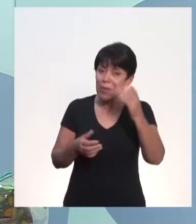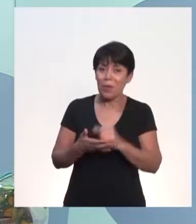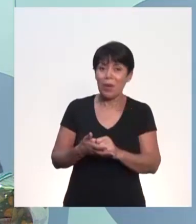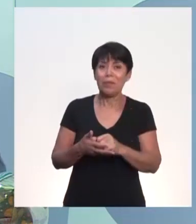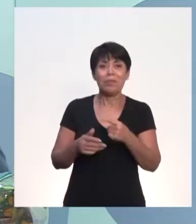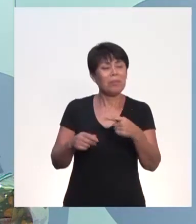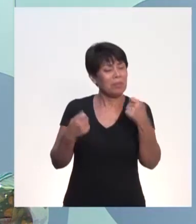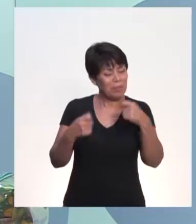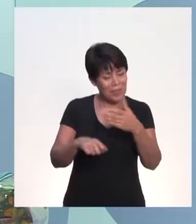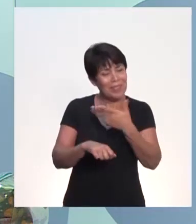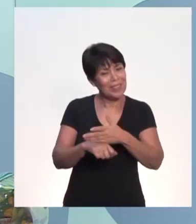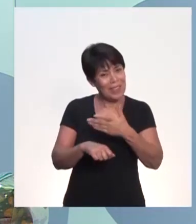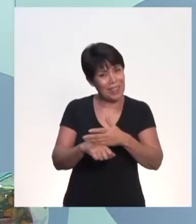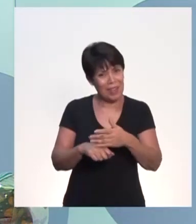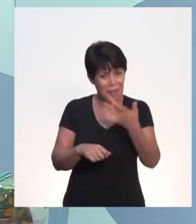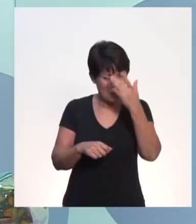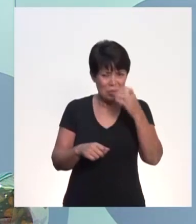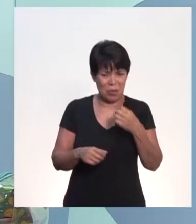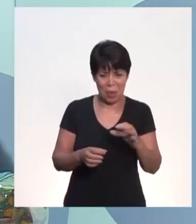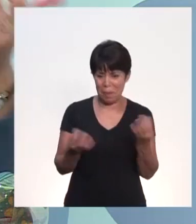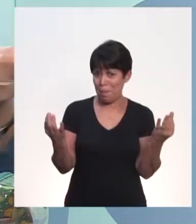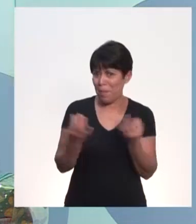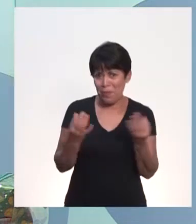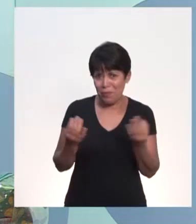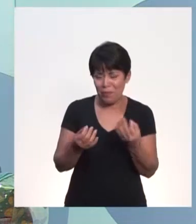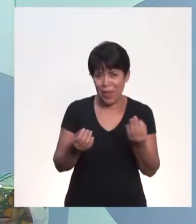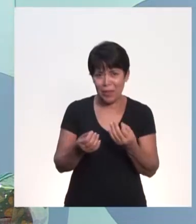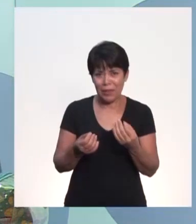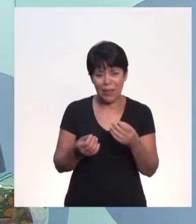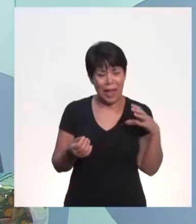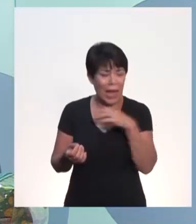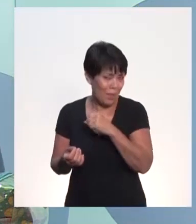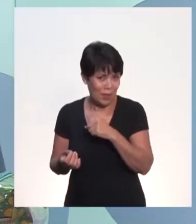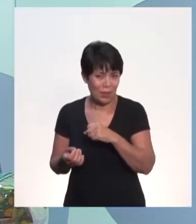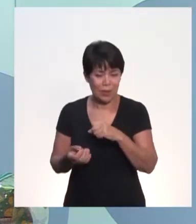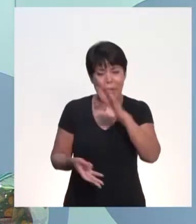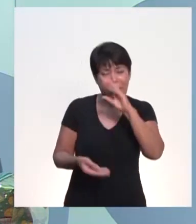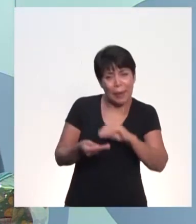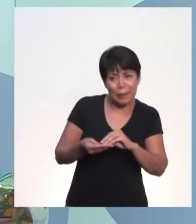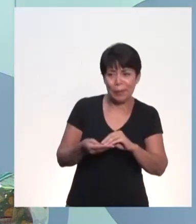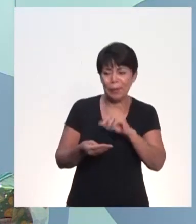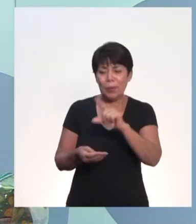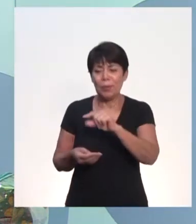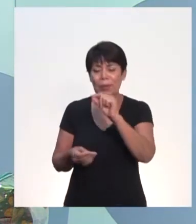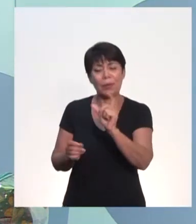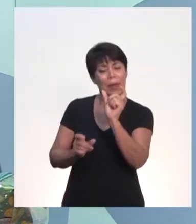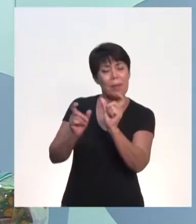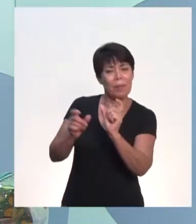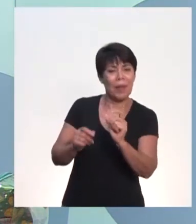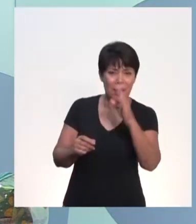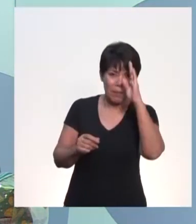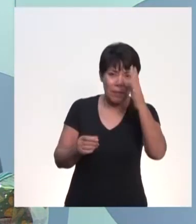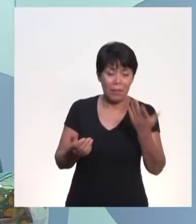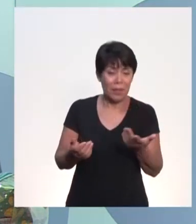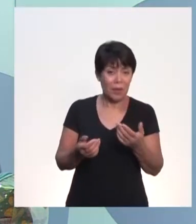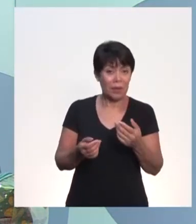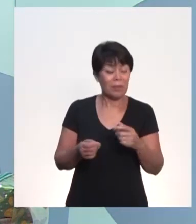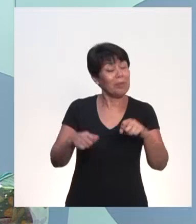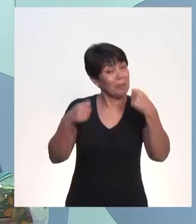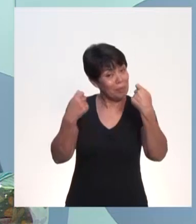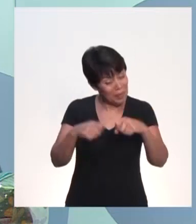treinadas. Ninguém fica bom do dia para a noite em fazer resumo, em selecionar a palavra-chave, a não ser